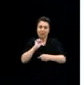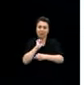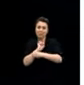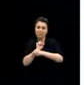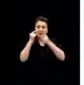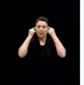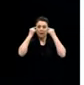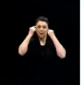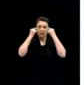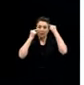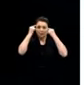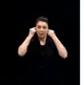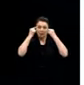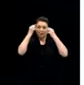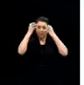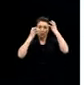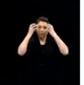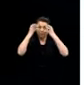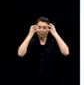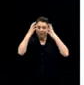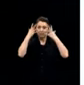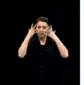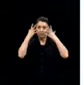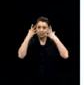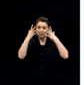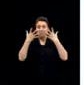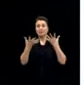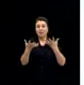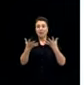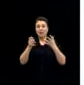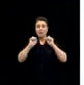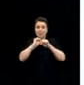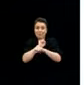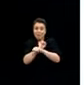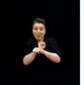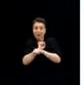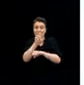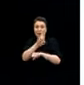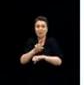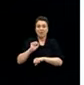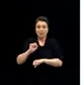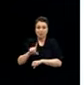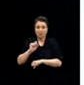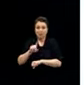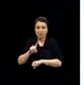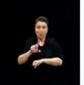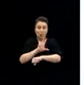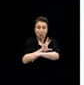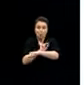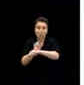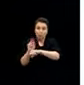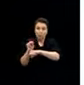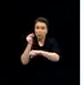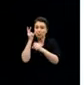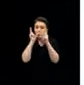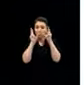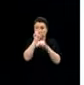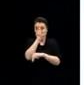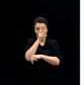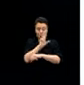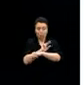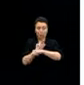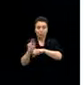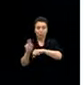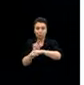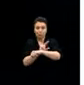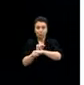as contrações elas estão associadas ao músculo. Porque o músculo está associado ao movimento, mesmo que involuntário, né? Mas o